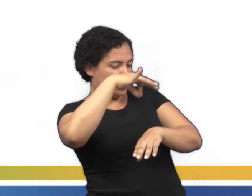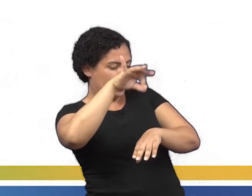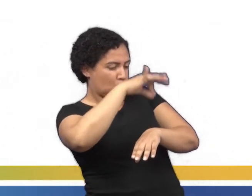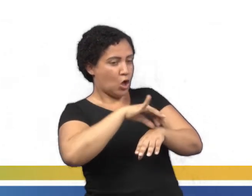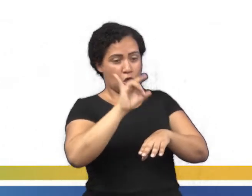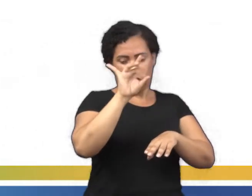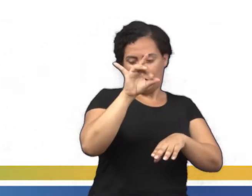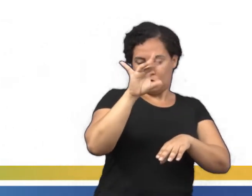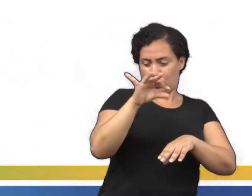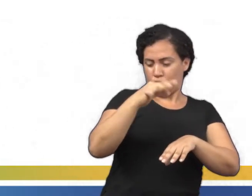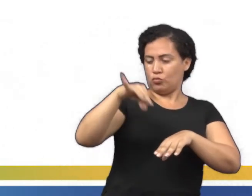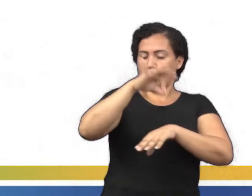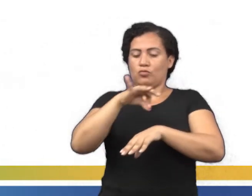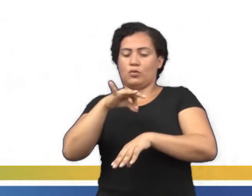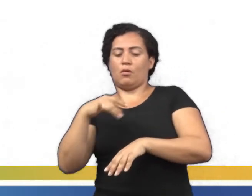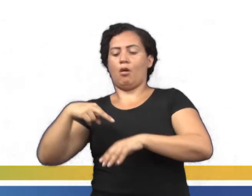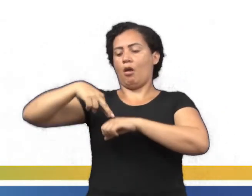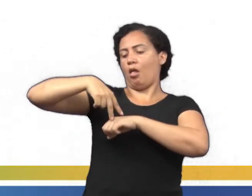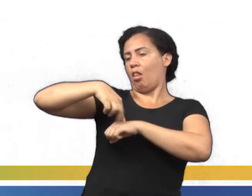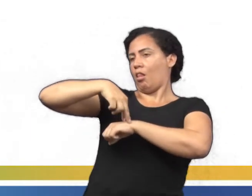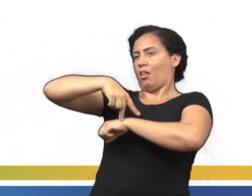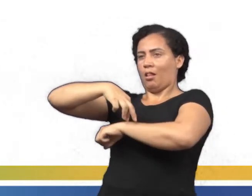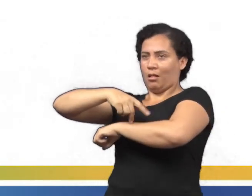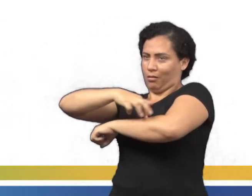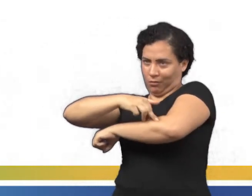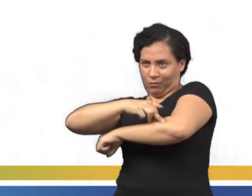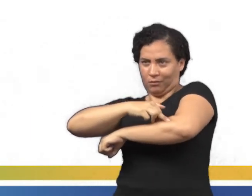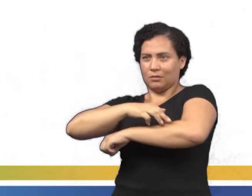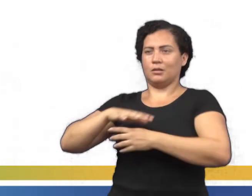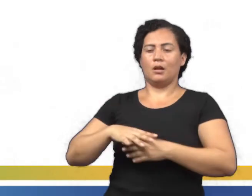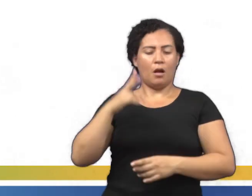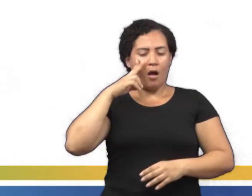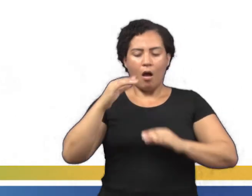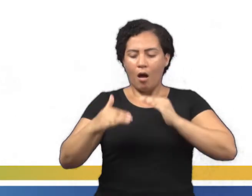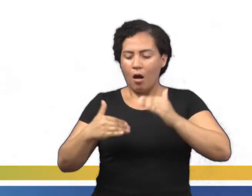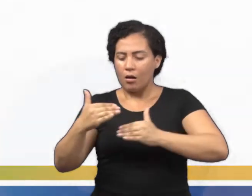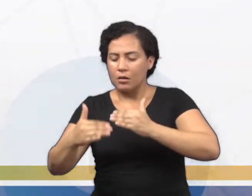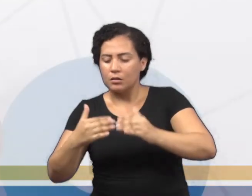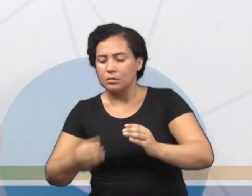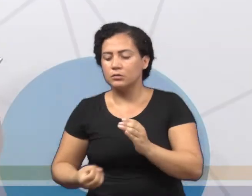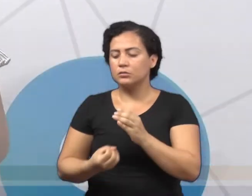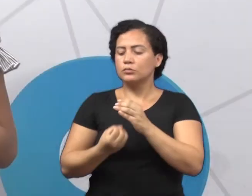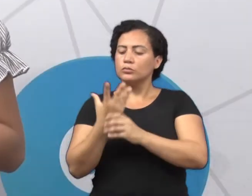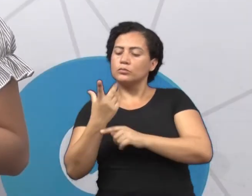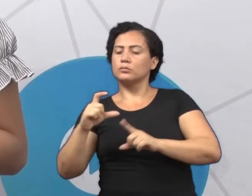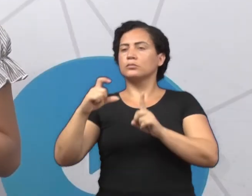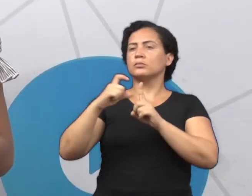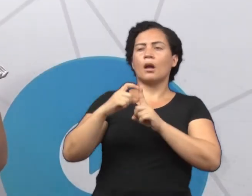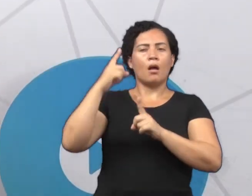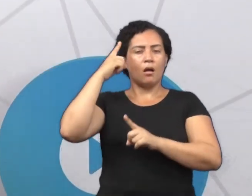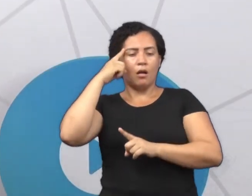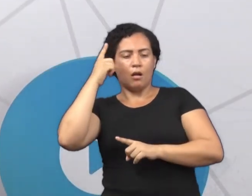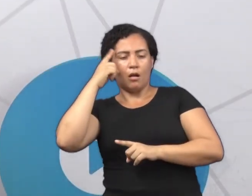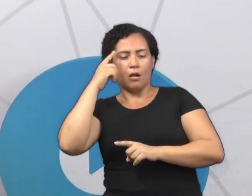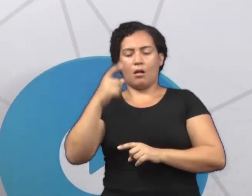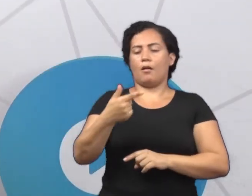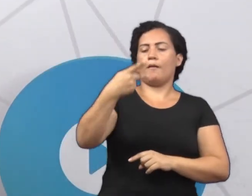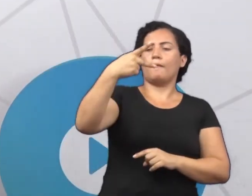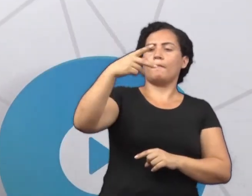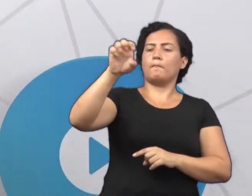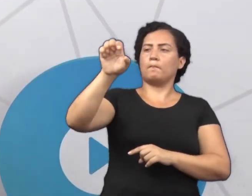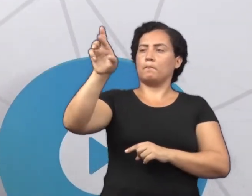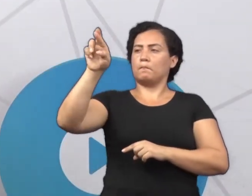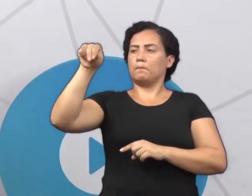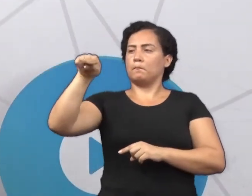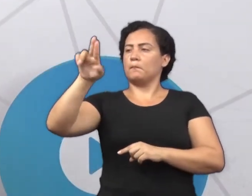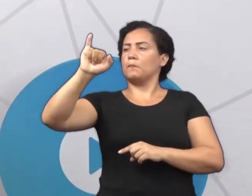fashion. Então, qual o processo de formação dessa palavra pernilongo? Vamos pensar nessa palavra? Então,